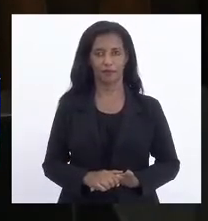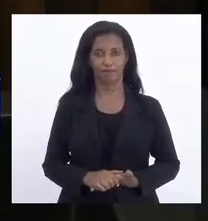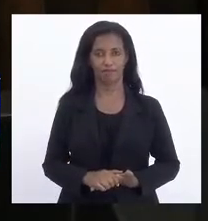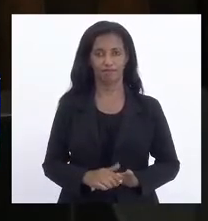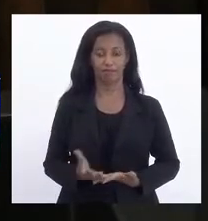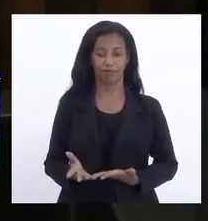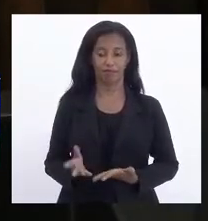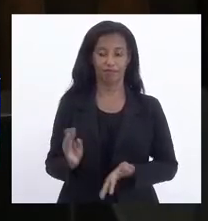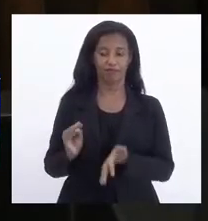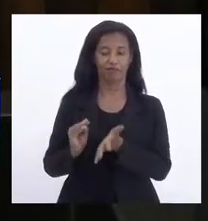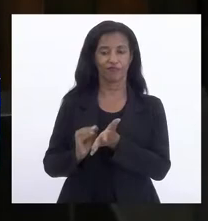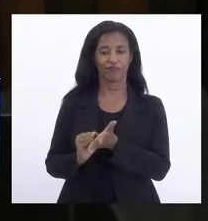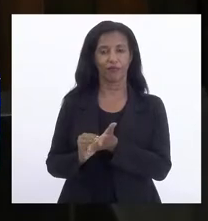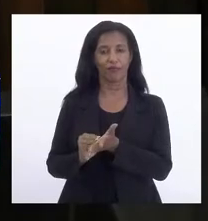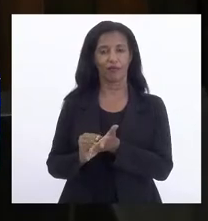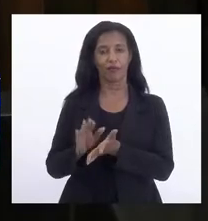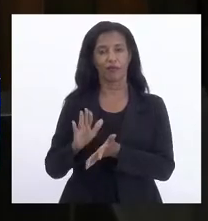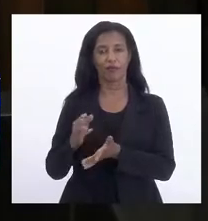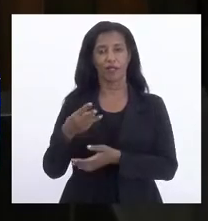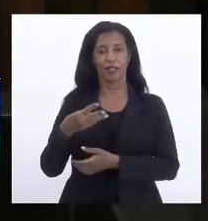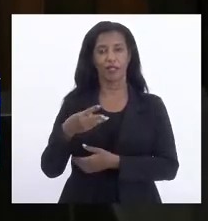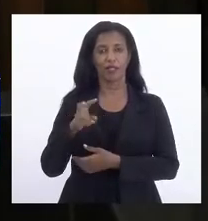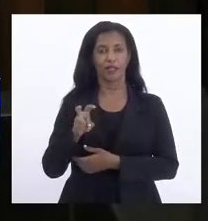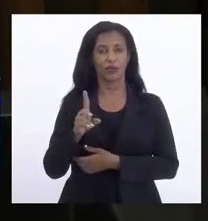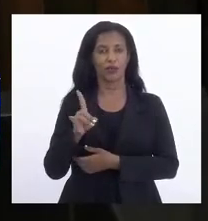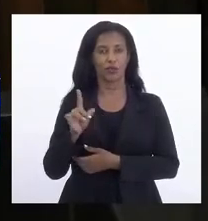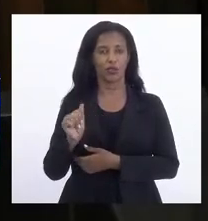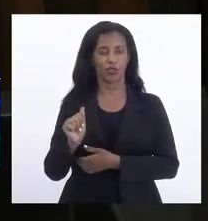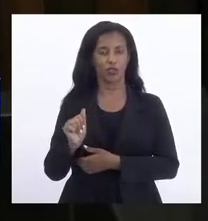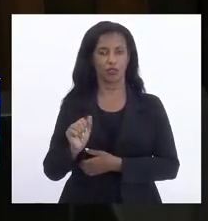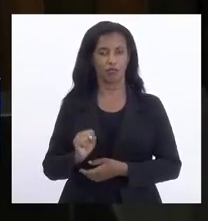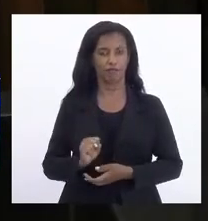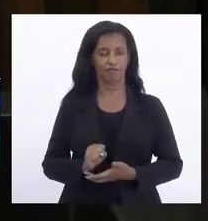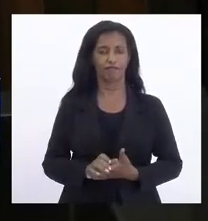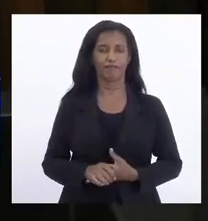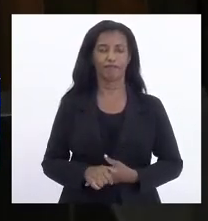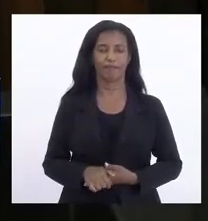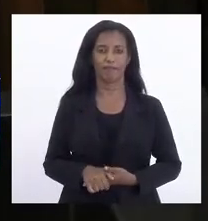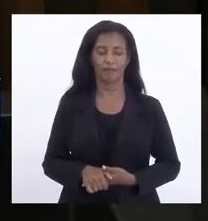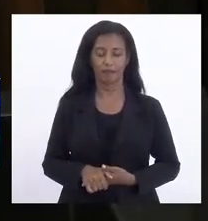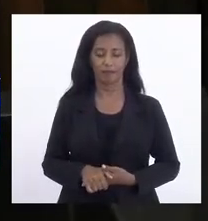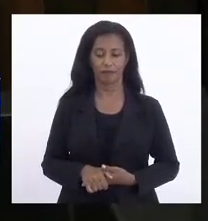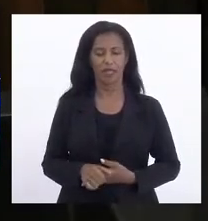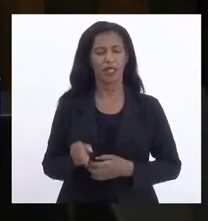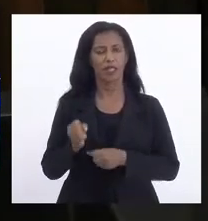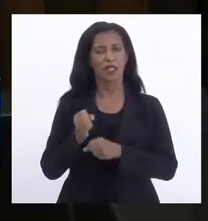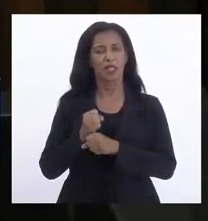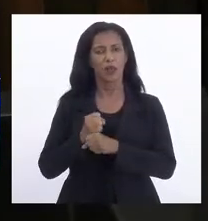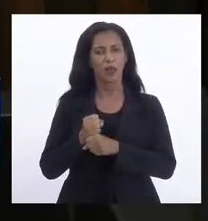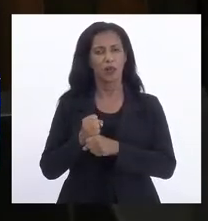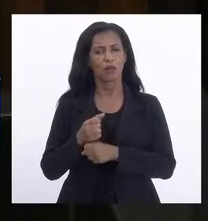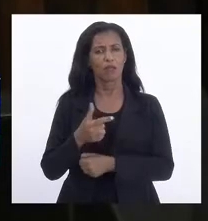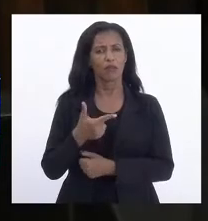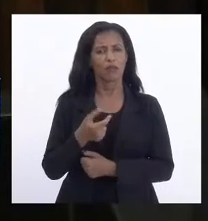restam aproximadamente 35 dias. E o ano de